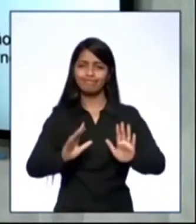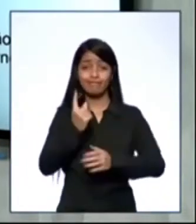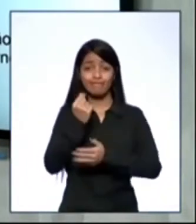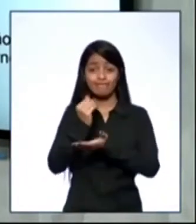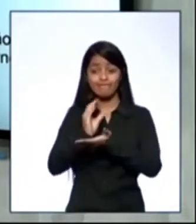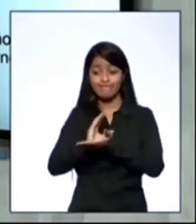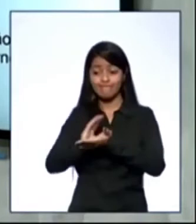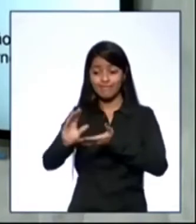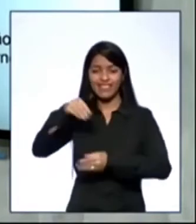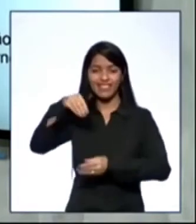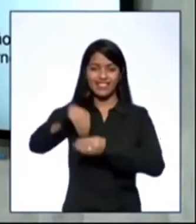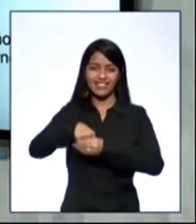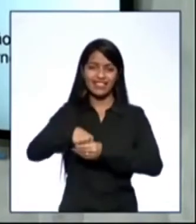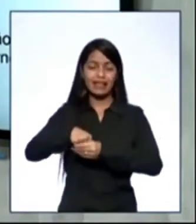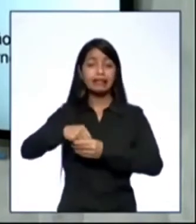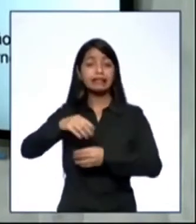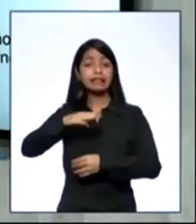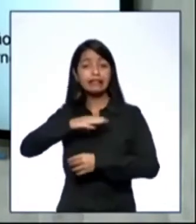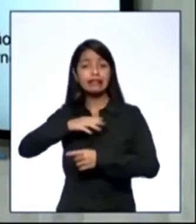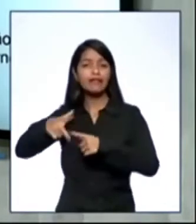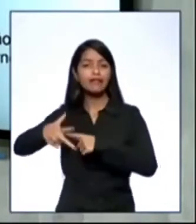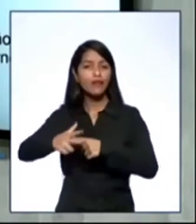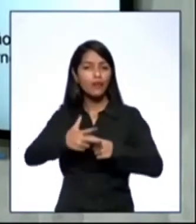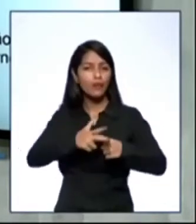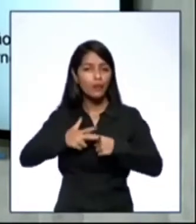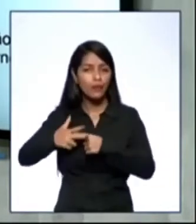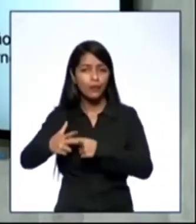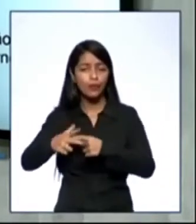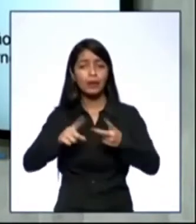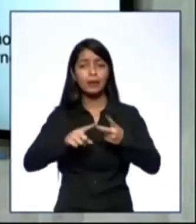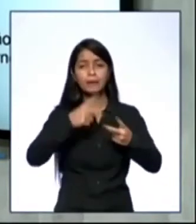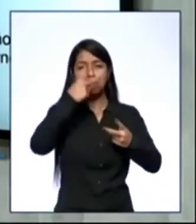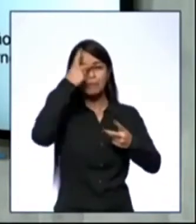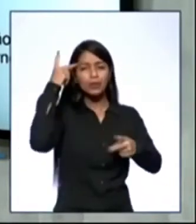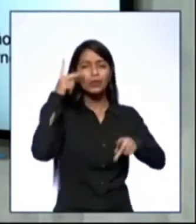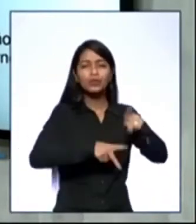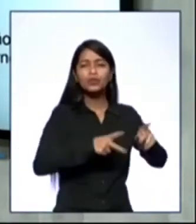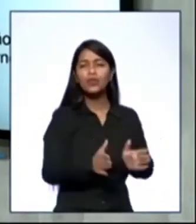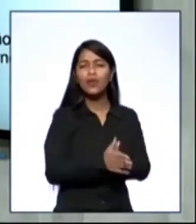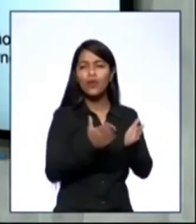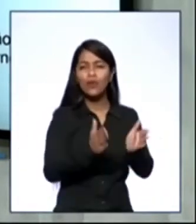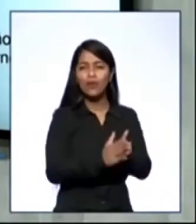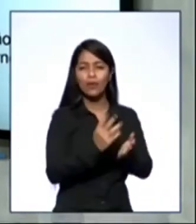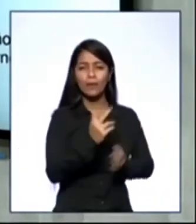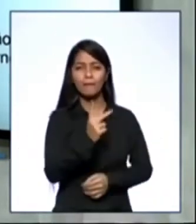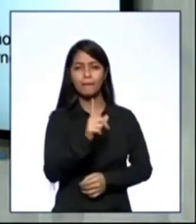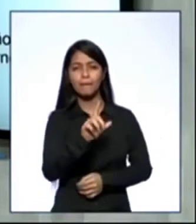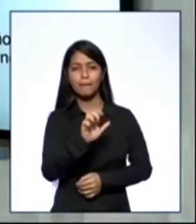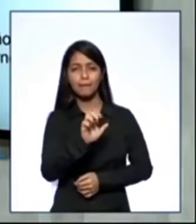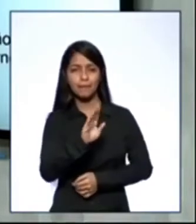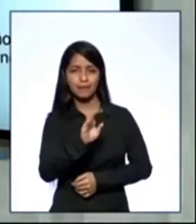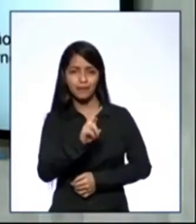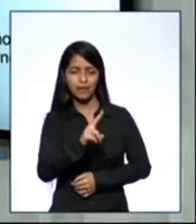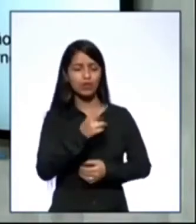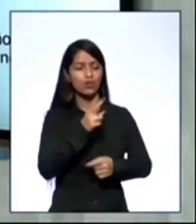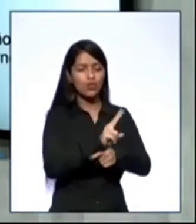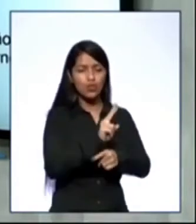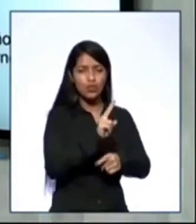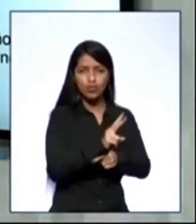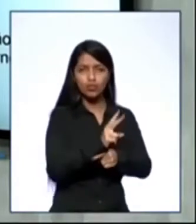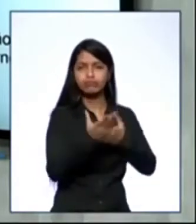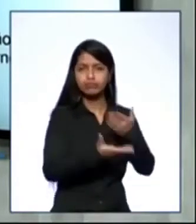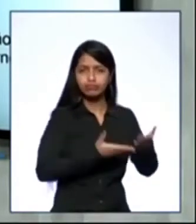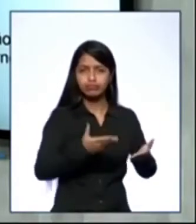questões internas. Reforma as cidades, cuida da plebe, que era uma população muito pobre, cuida e controla, né? Faz algumas reformas, melhora